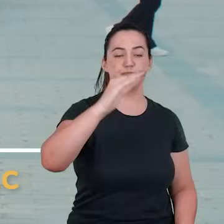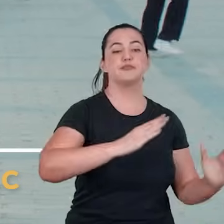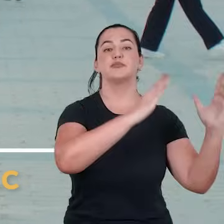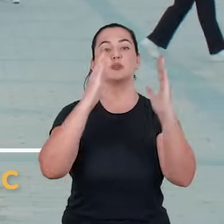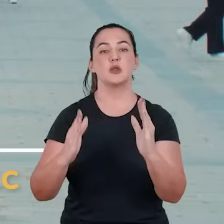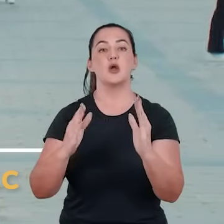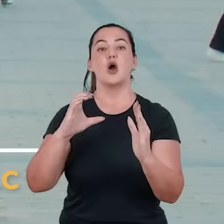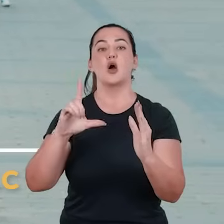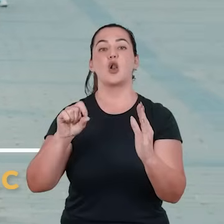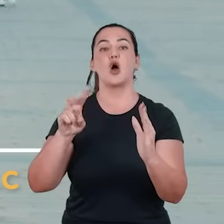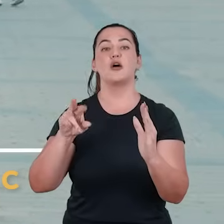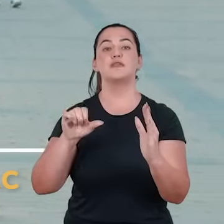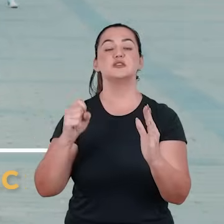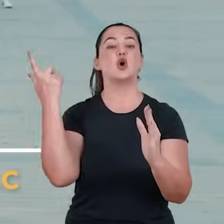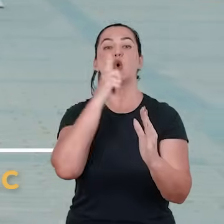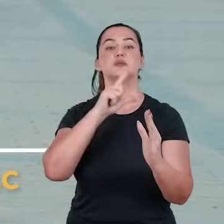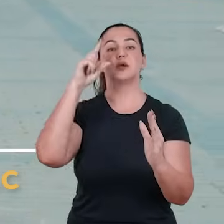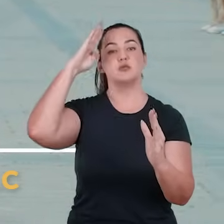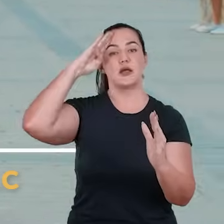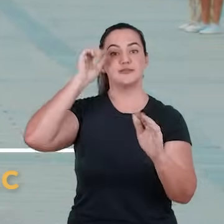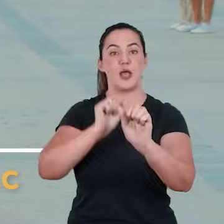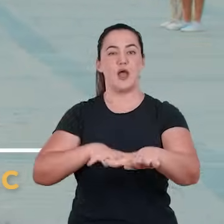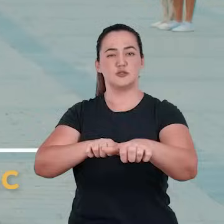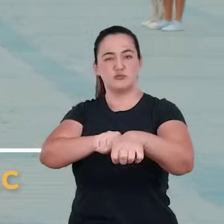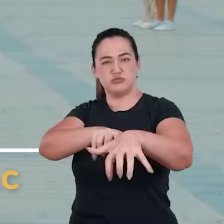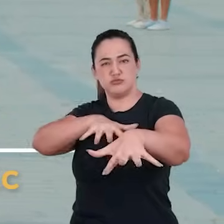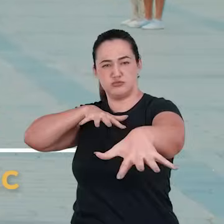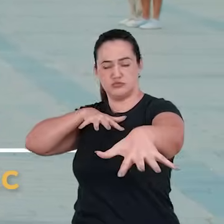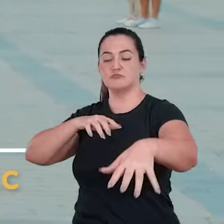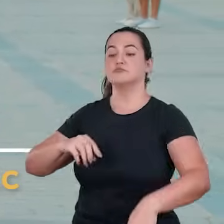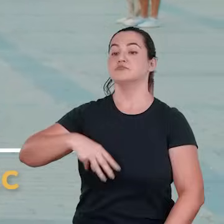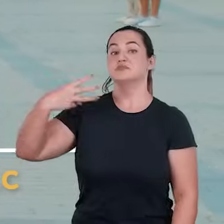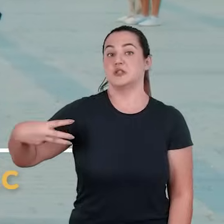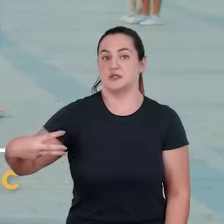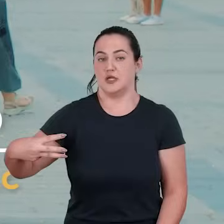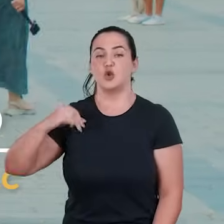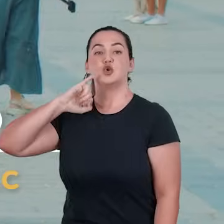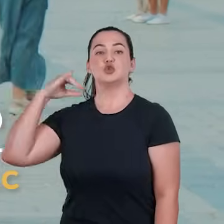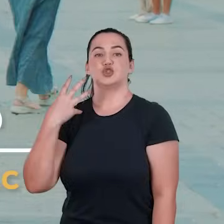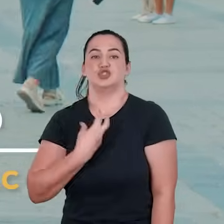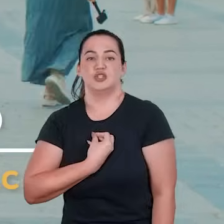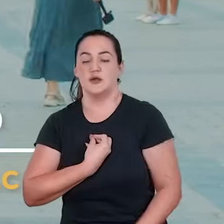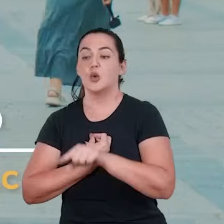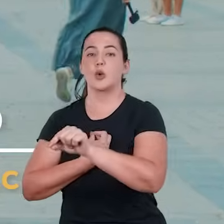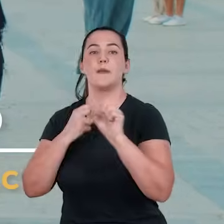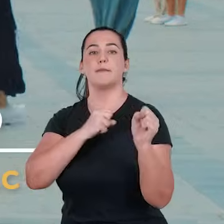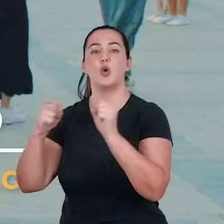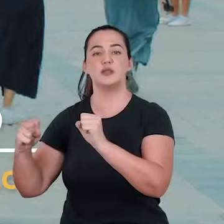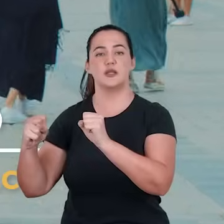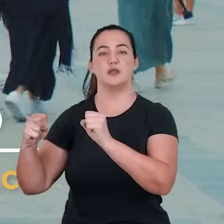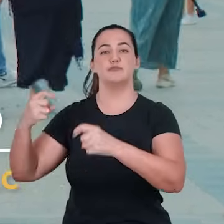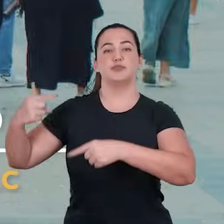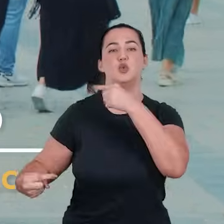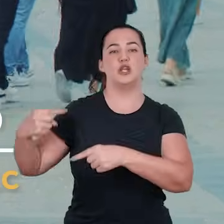cristã conseguiu um exército. E com Justiniano, a igreja cristã conseguiu poder político para ter hegemonia